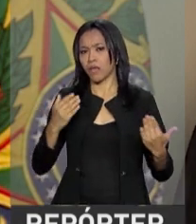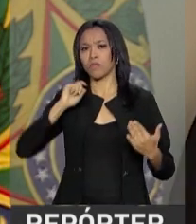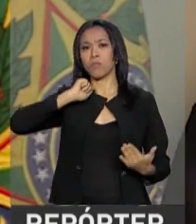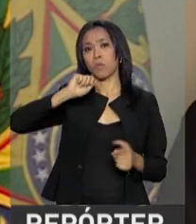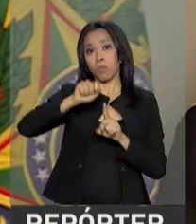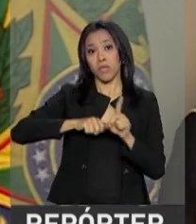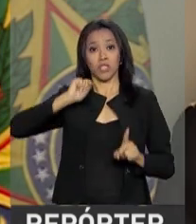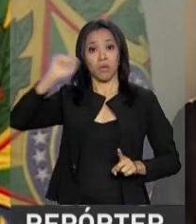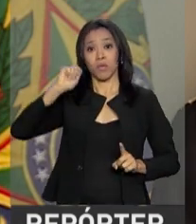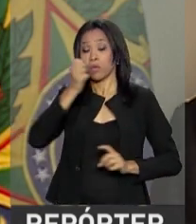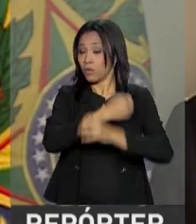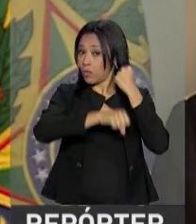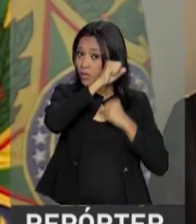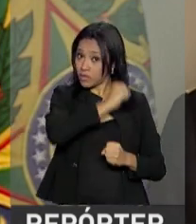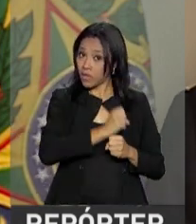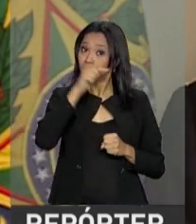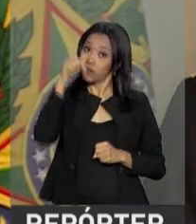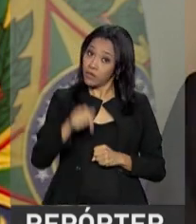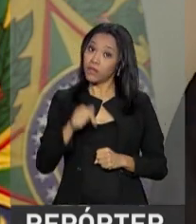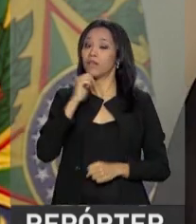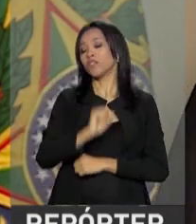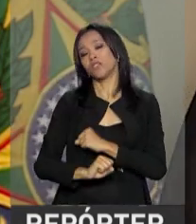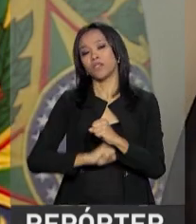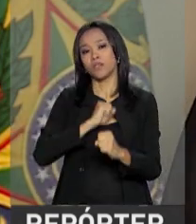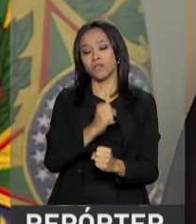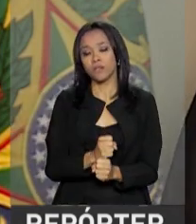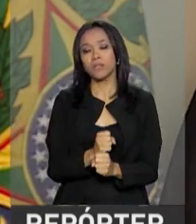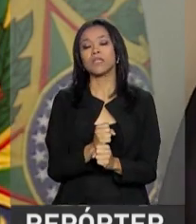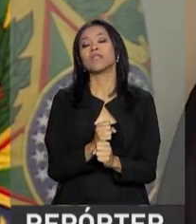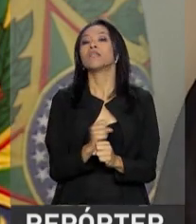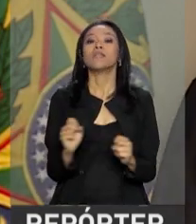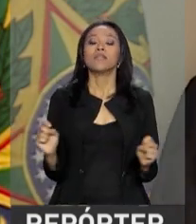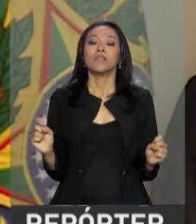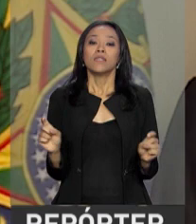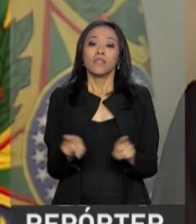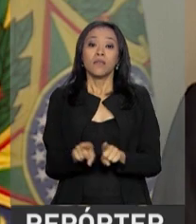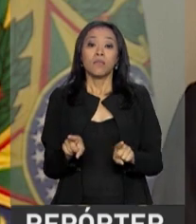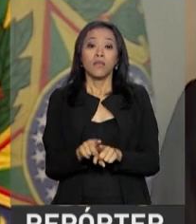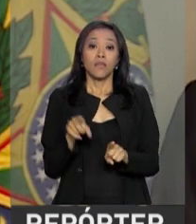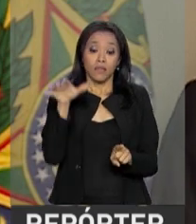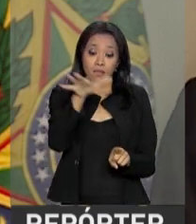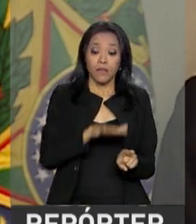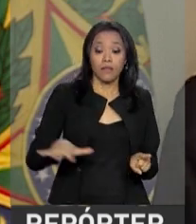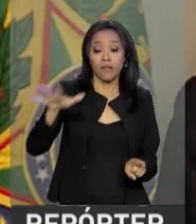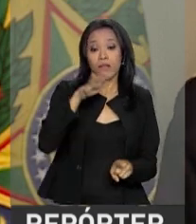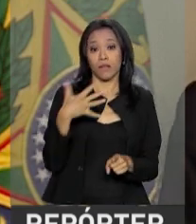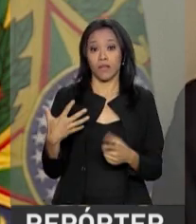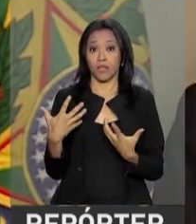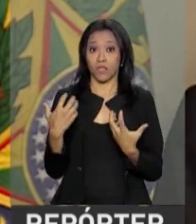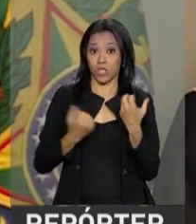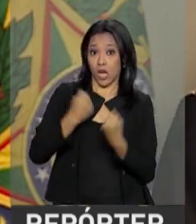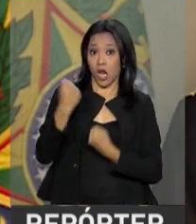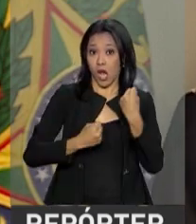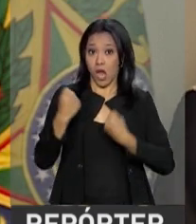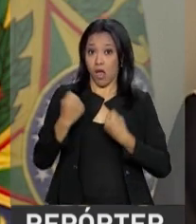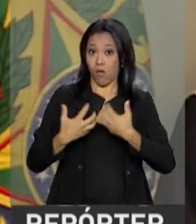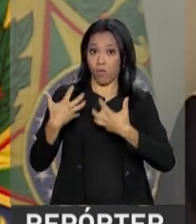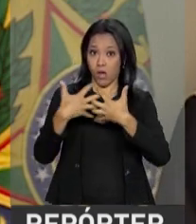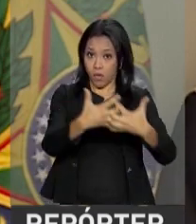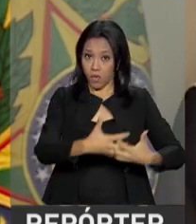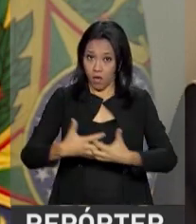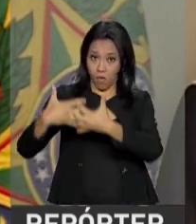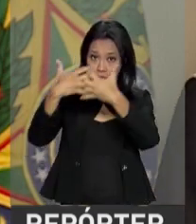com abril deste ano e até no no tópico dos caminhões houve um aumento de 58 por cento o que